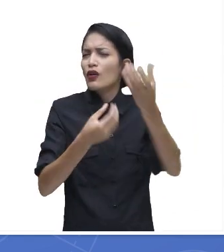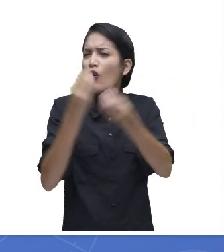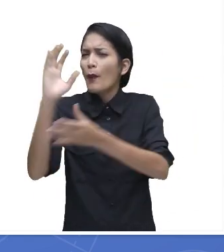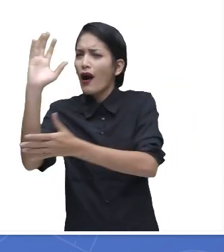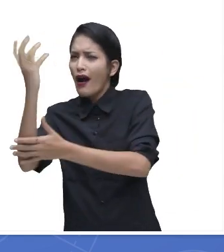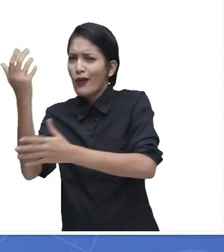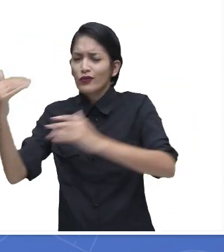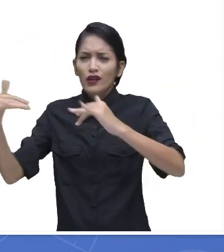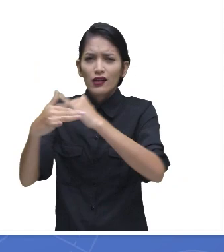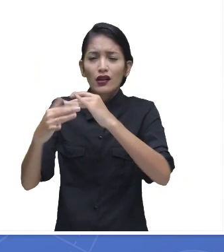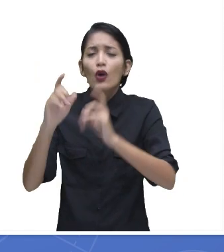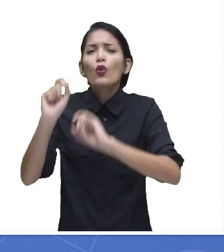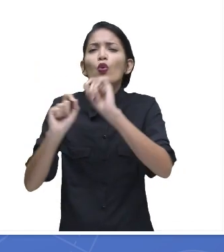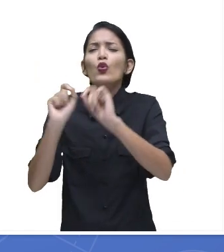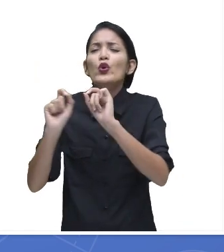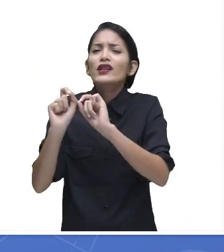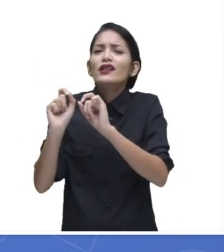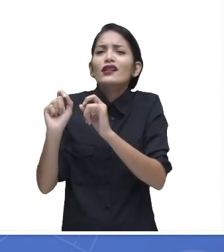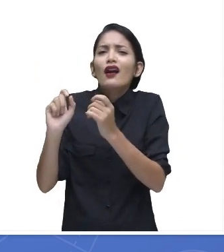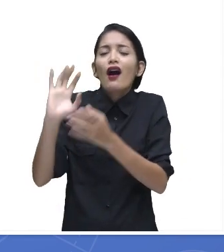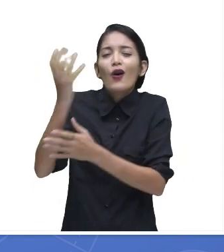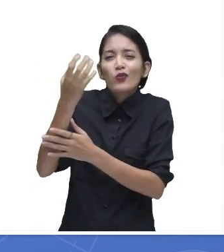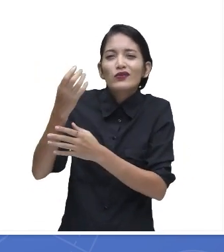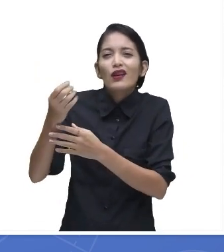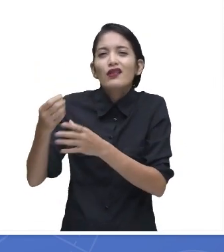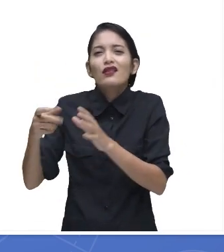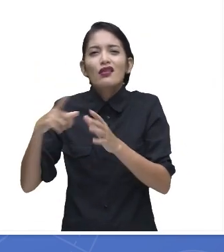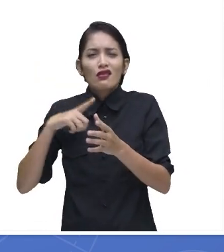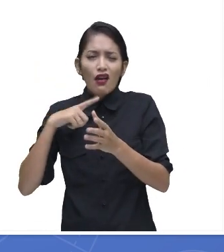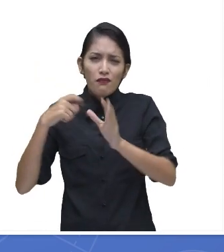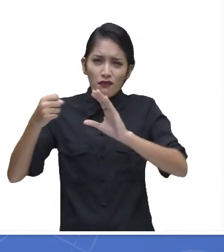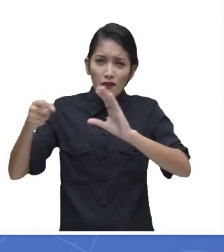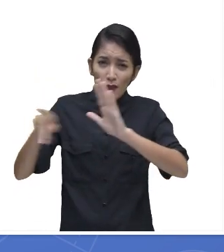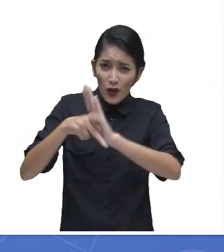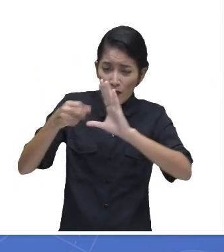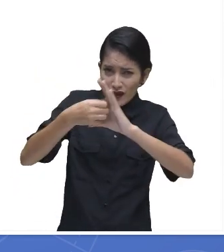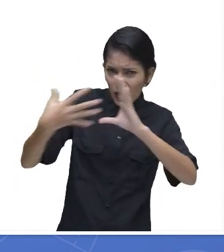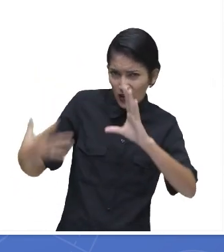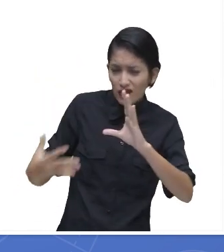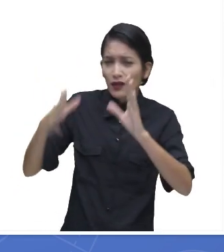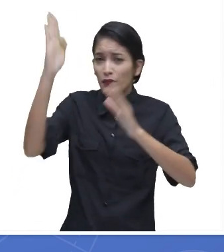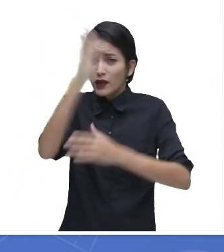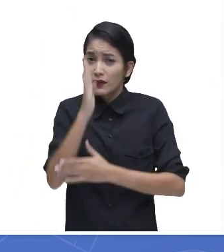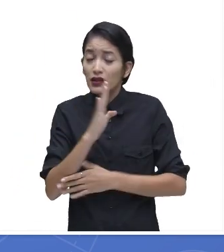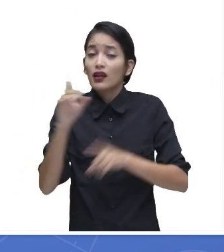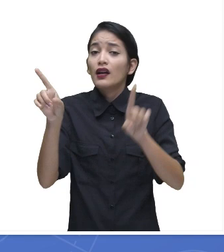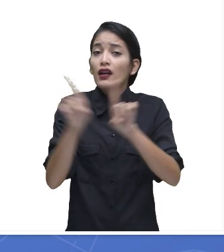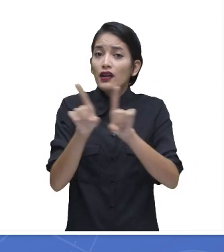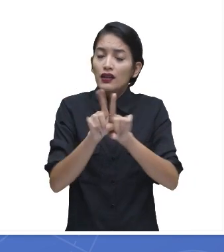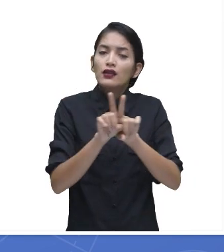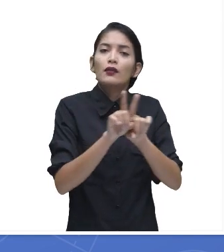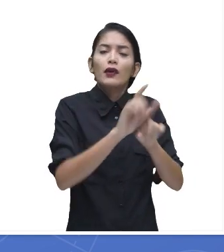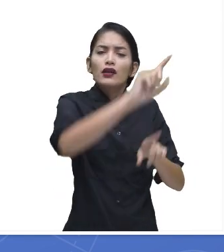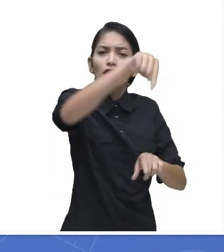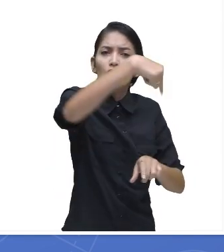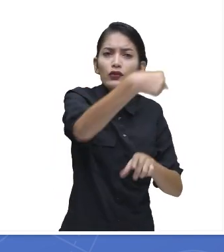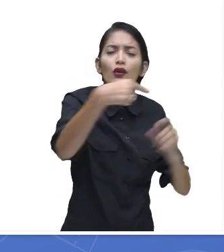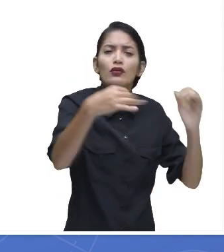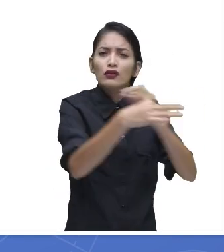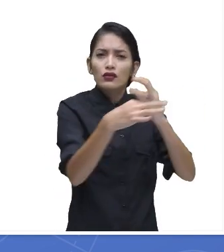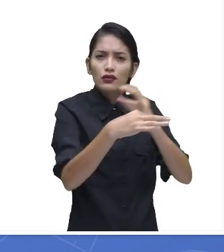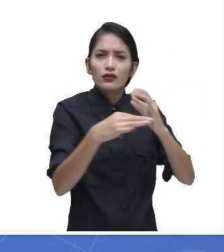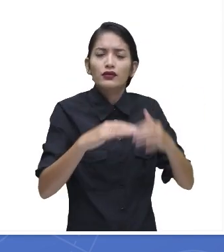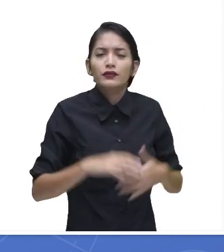elas são, né? Quais são uma característica própria das metrópoles brasileiras e das metrópoles de maneira geral. Certo, pessoal? As